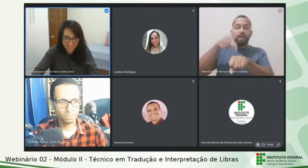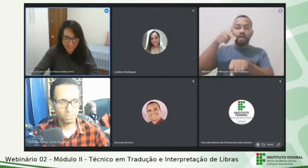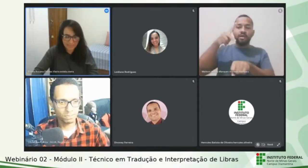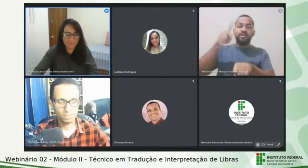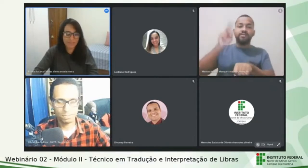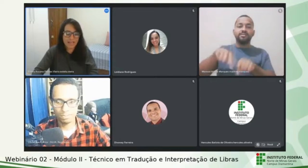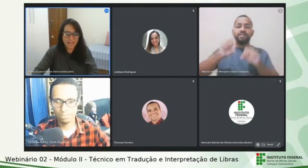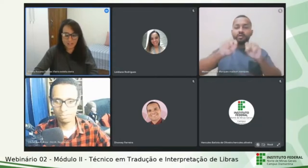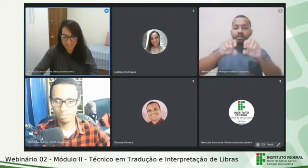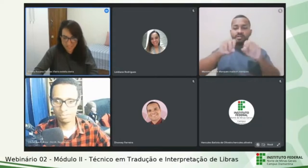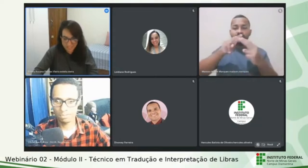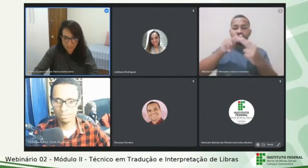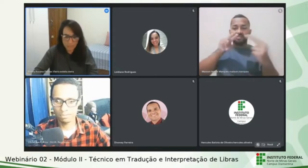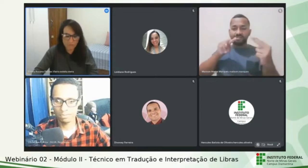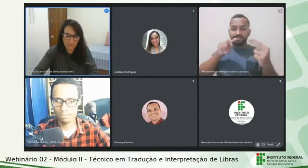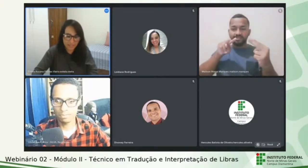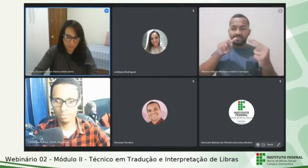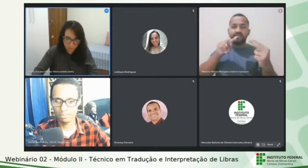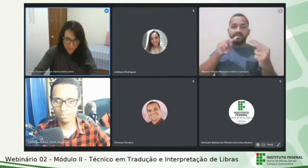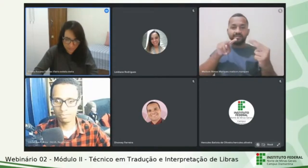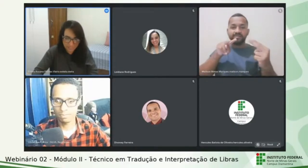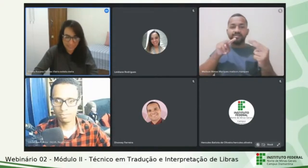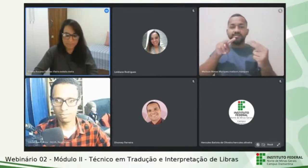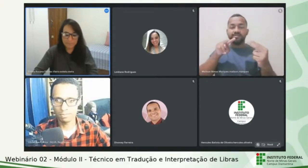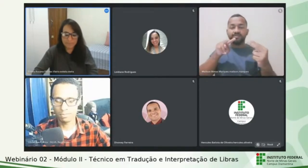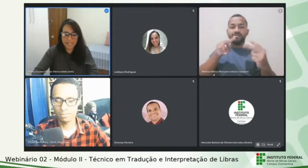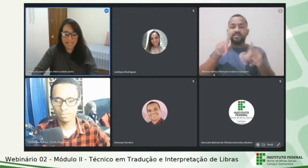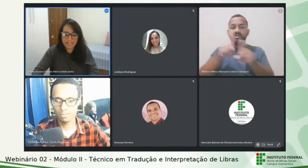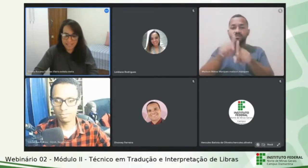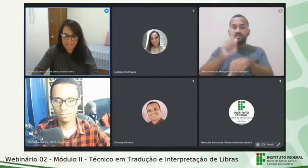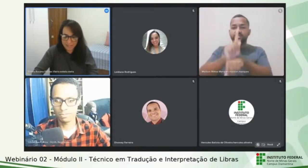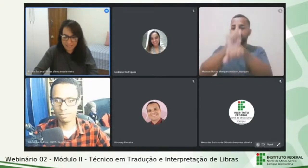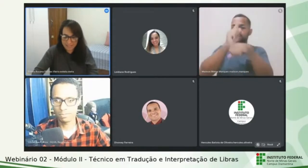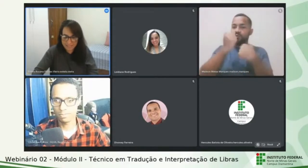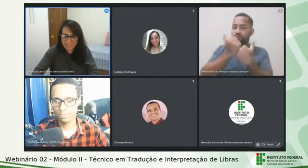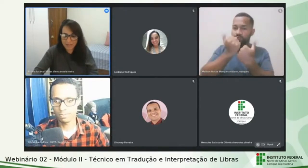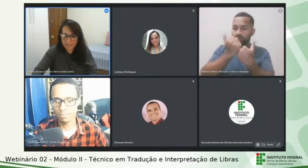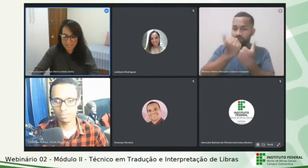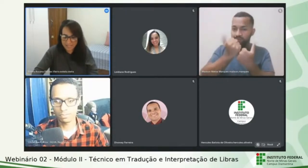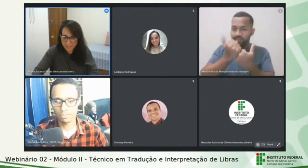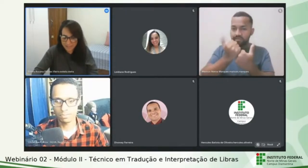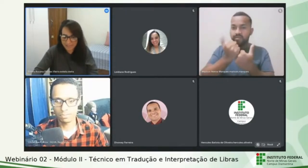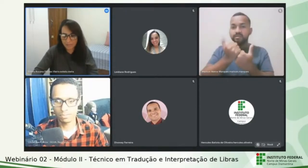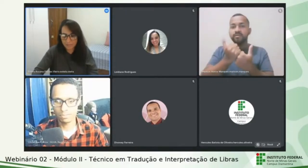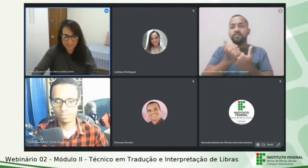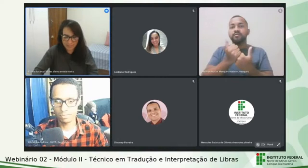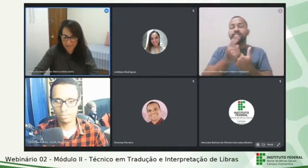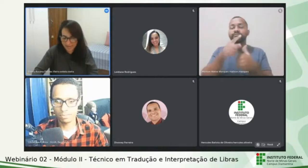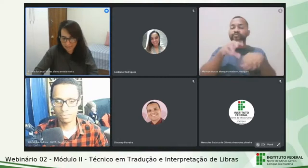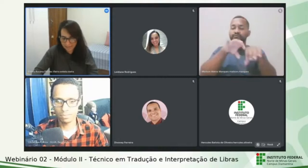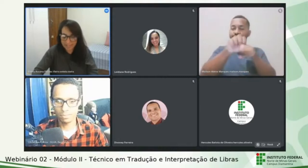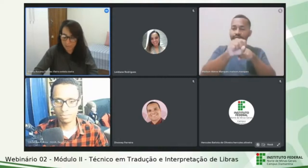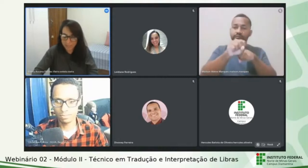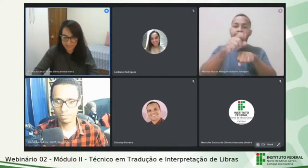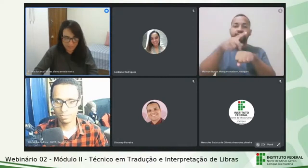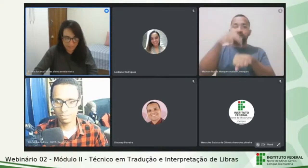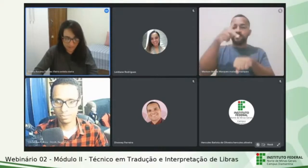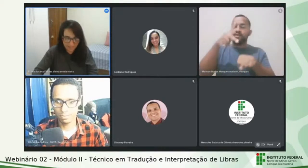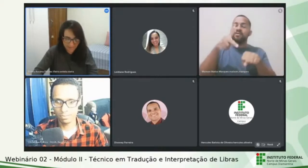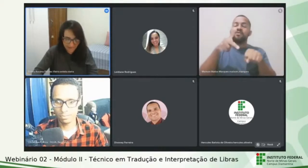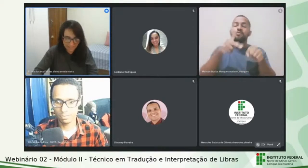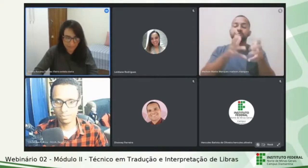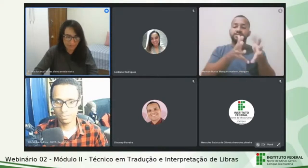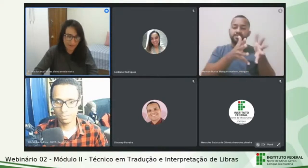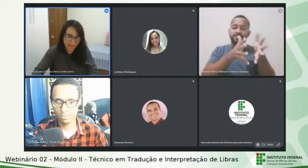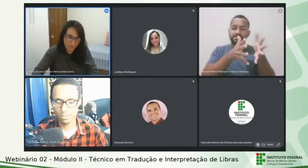à distância, em gestão e tutoria. Tem especialização em Libras, língua de sinais, língua brasileira